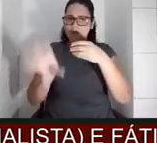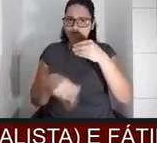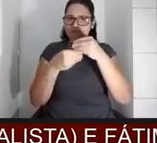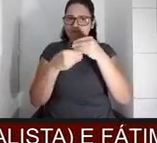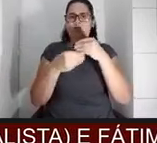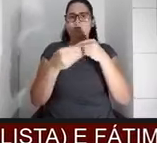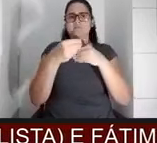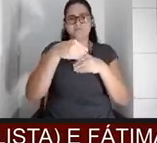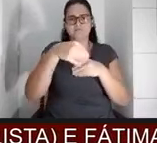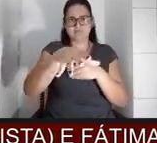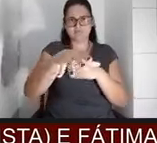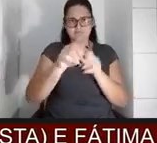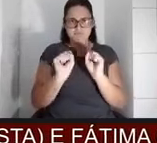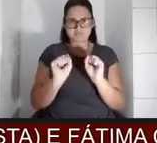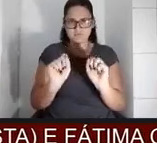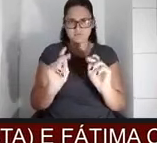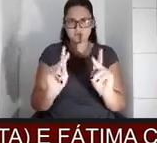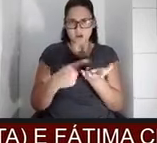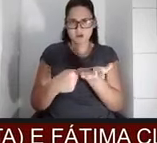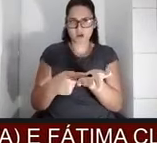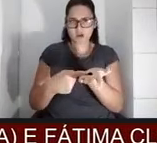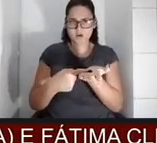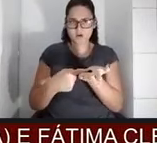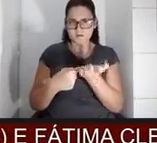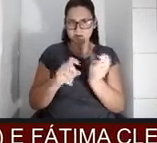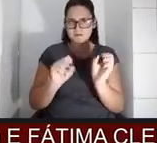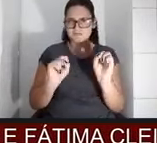Podemos fazer assim? Podemos.